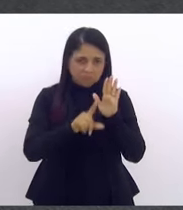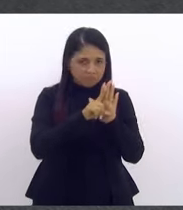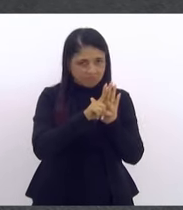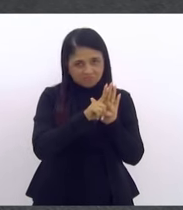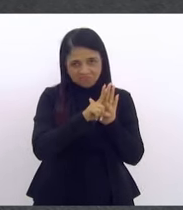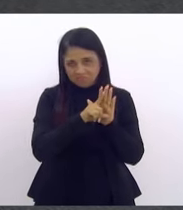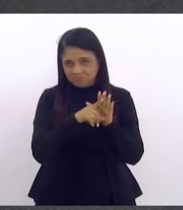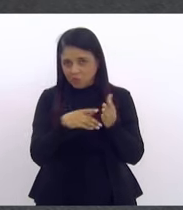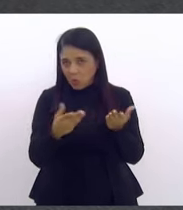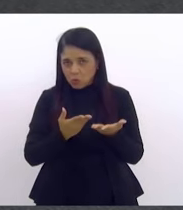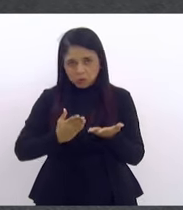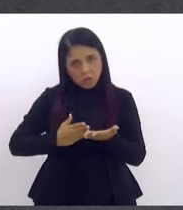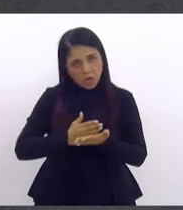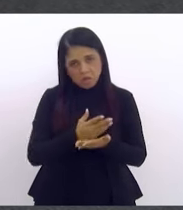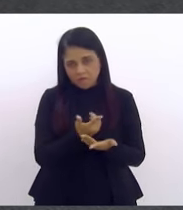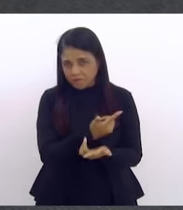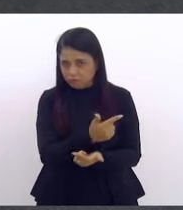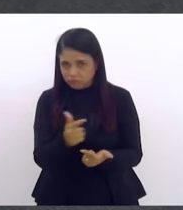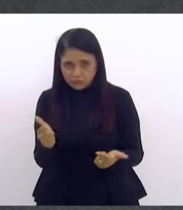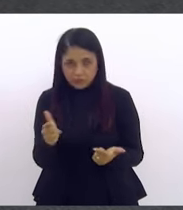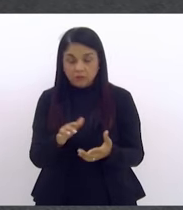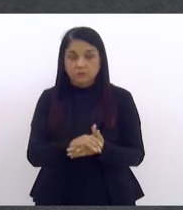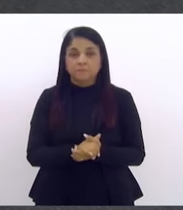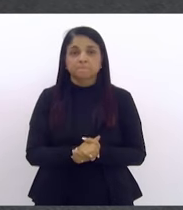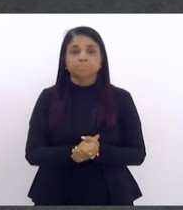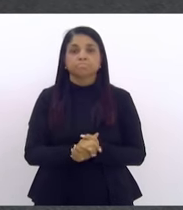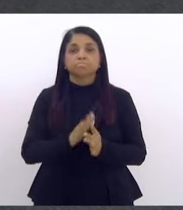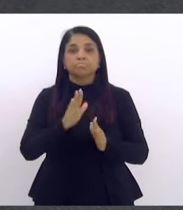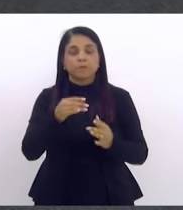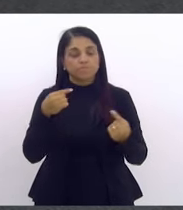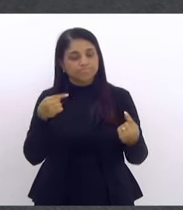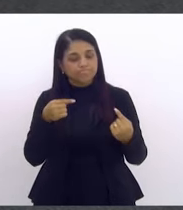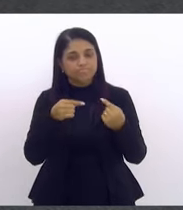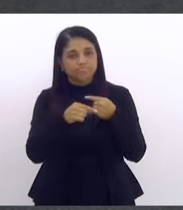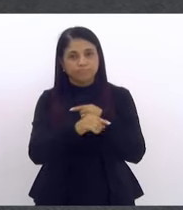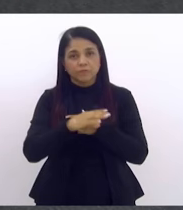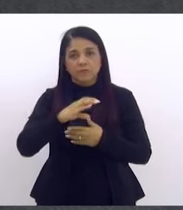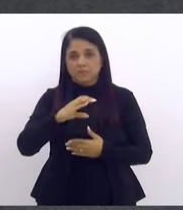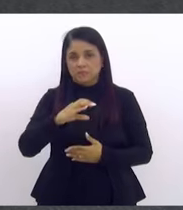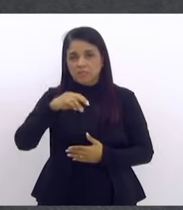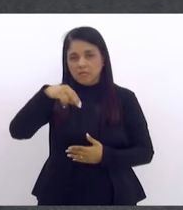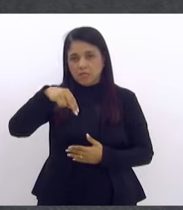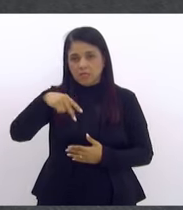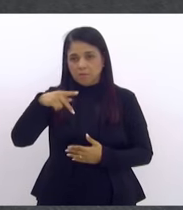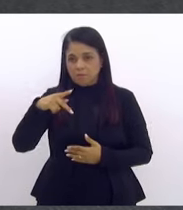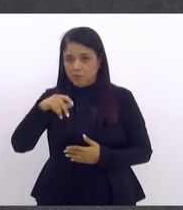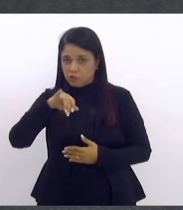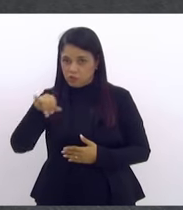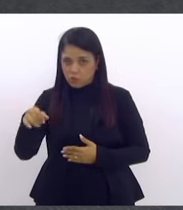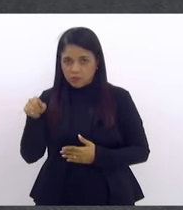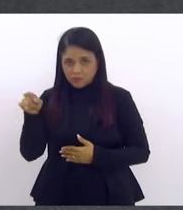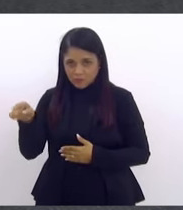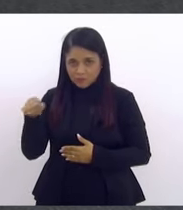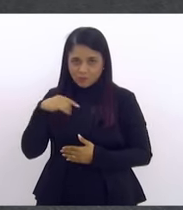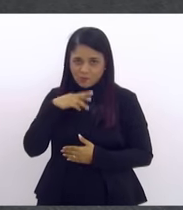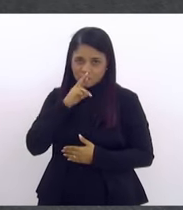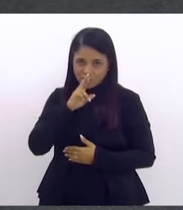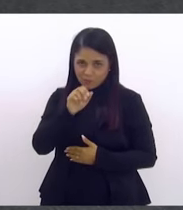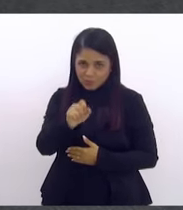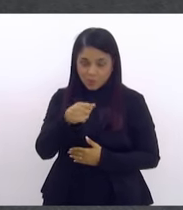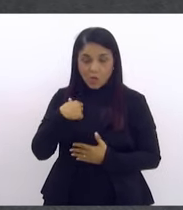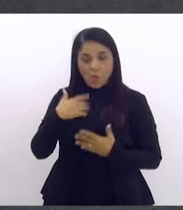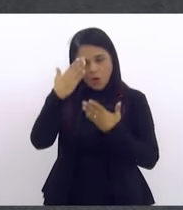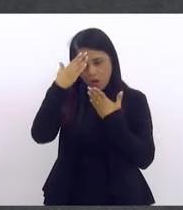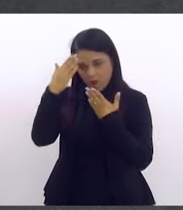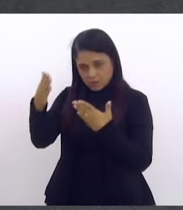sendo aprovado. E mesmo divergindo no CNPJ do deputado Amorim, também estou agradecendo ao